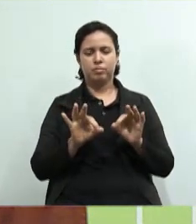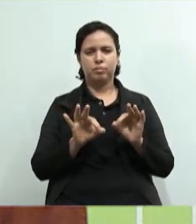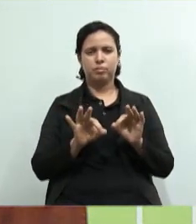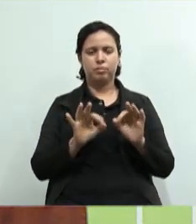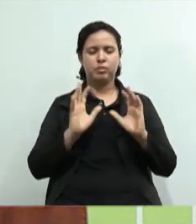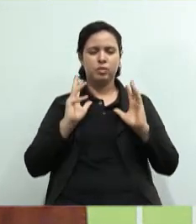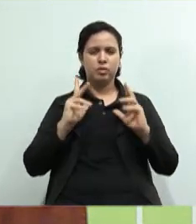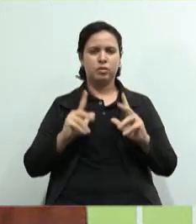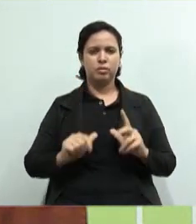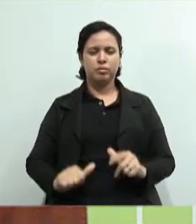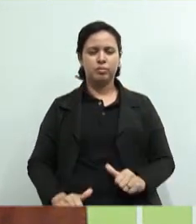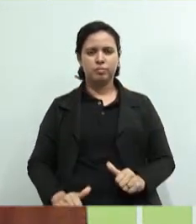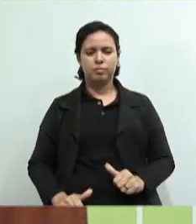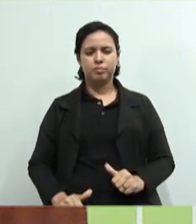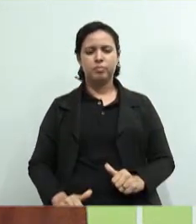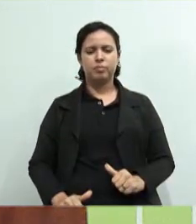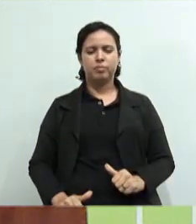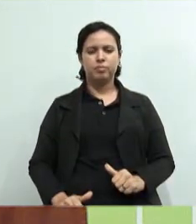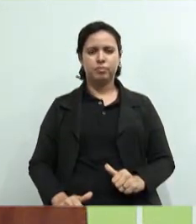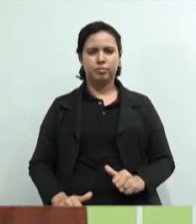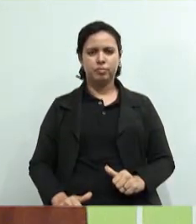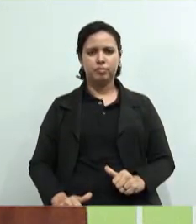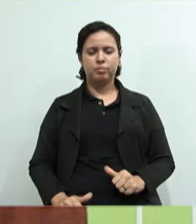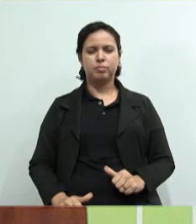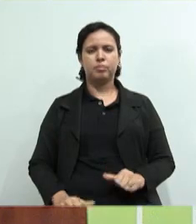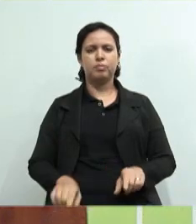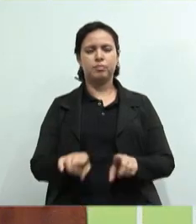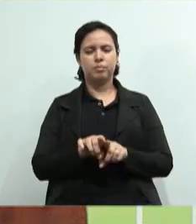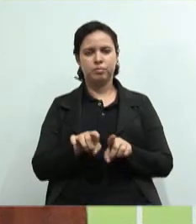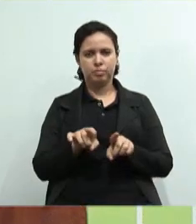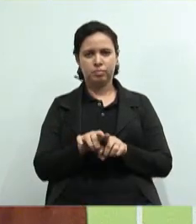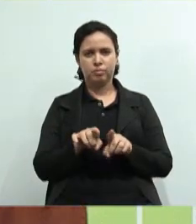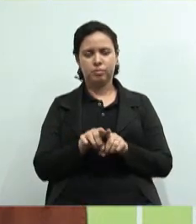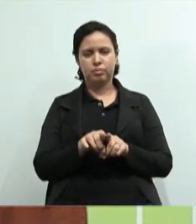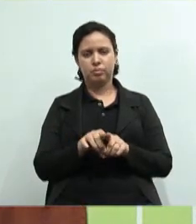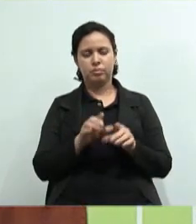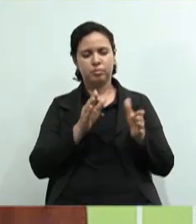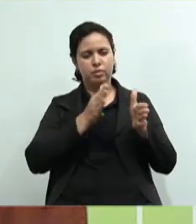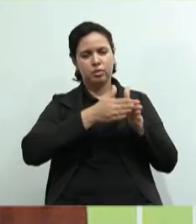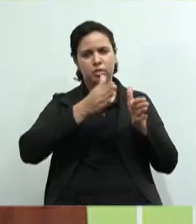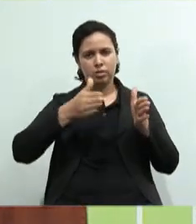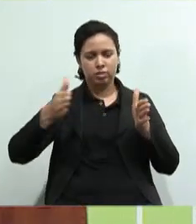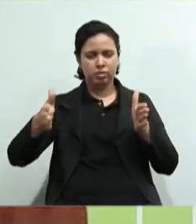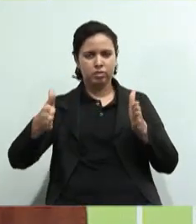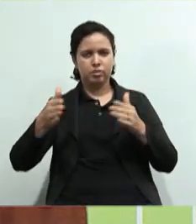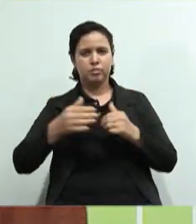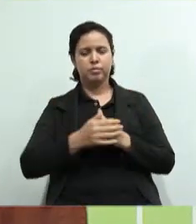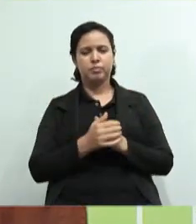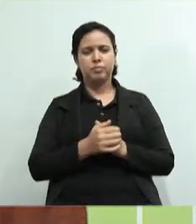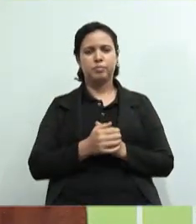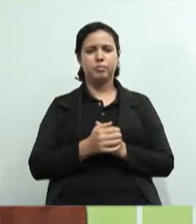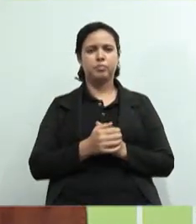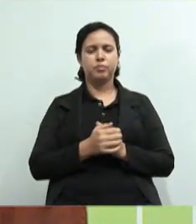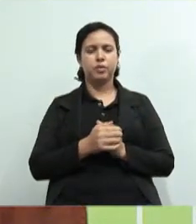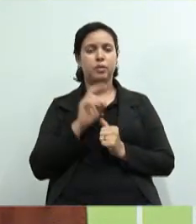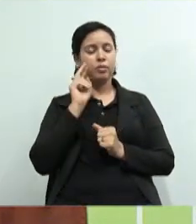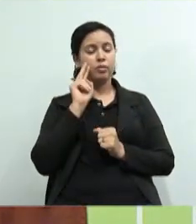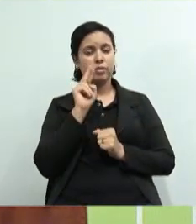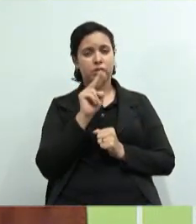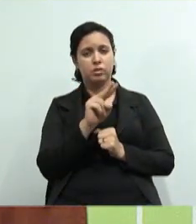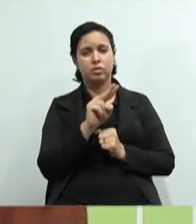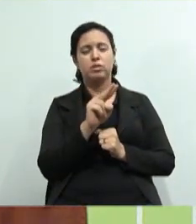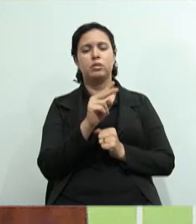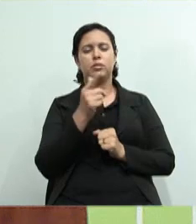de limpeza, né, higiene e manter a ordem, ok? Assistam quantas vezes